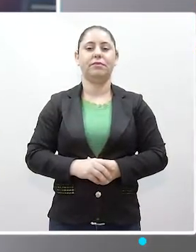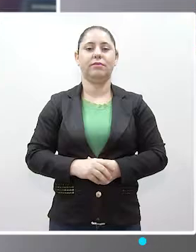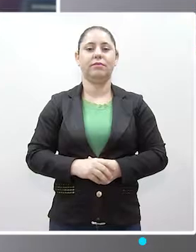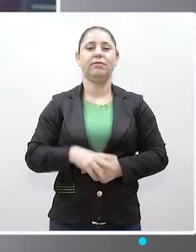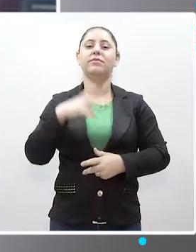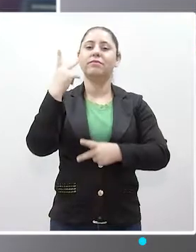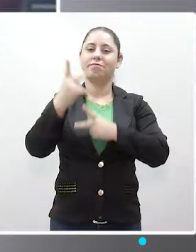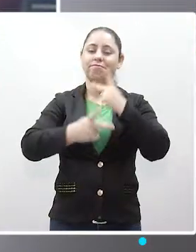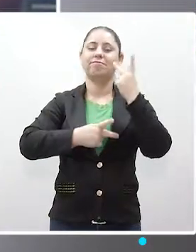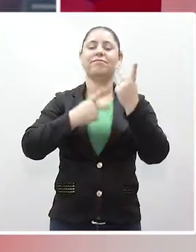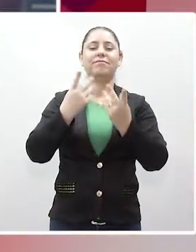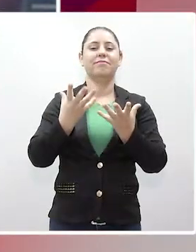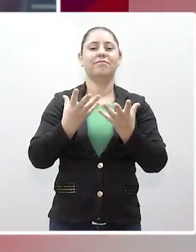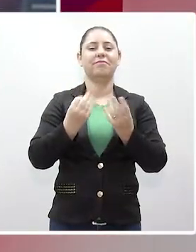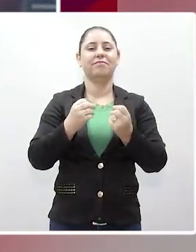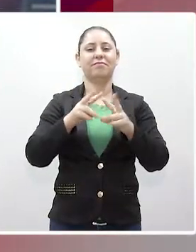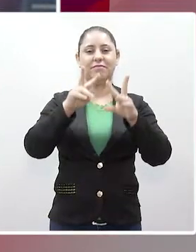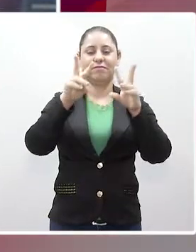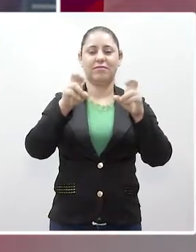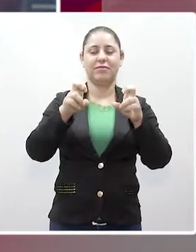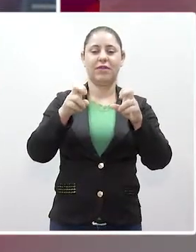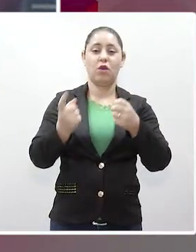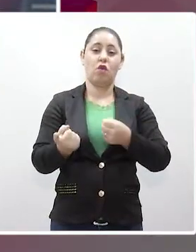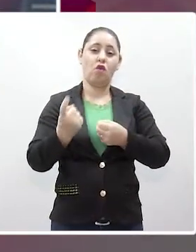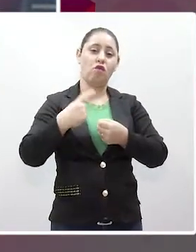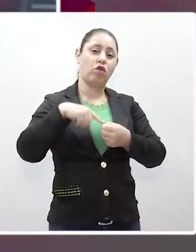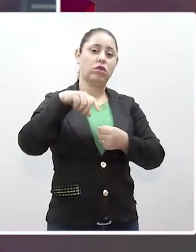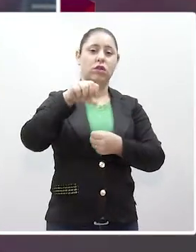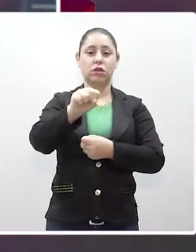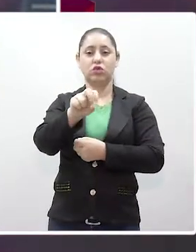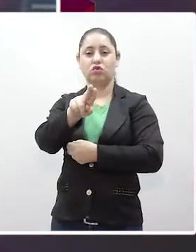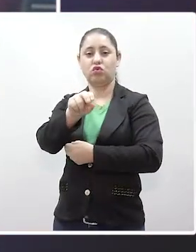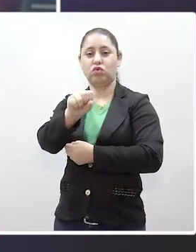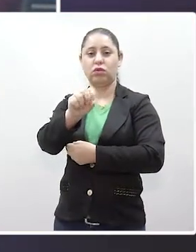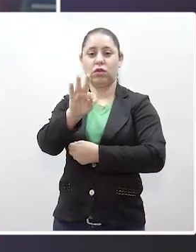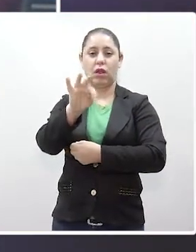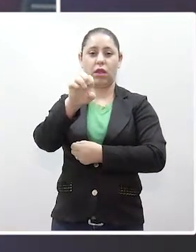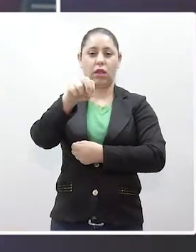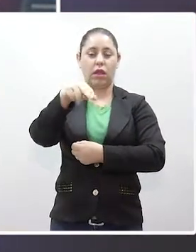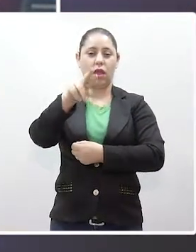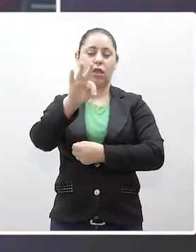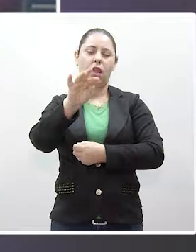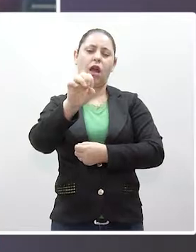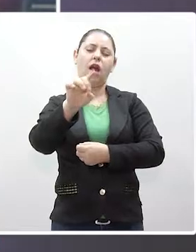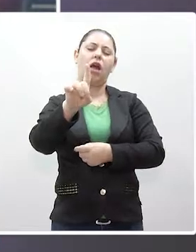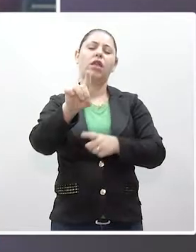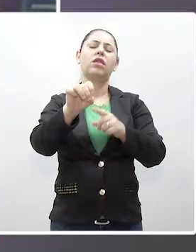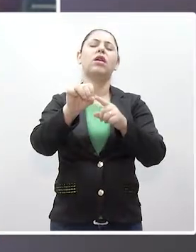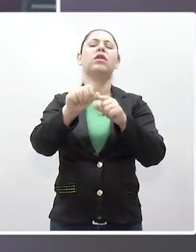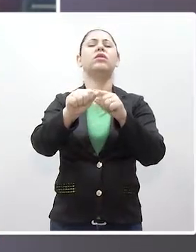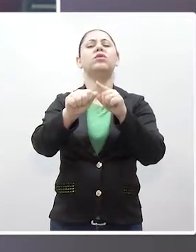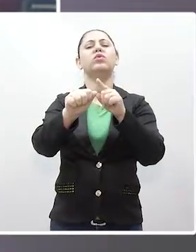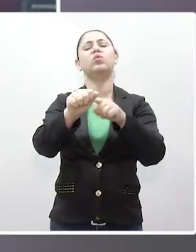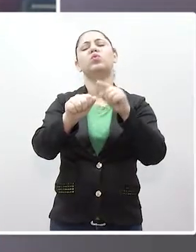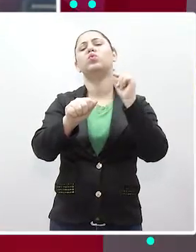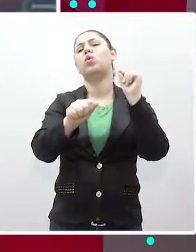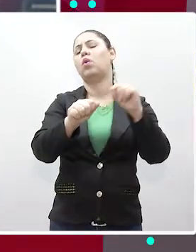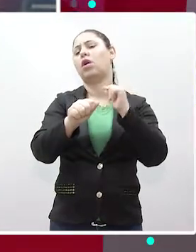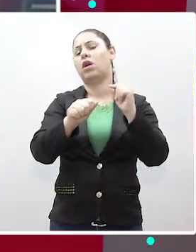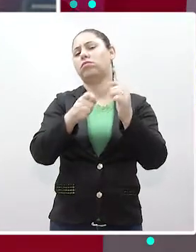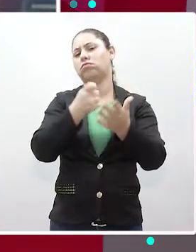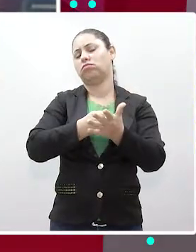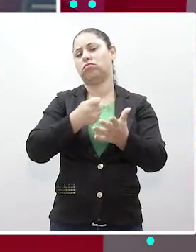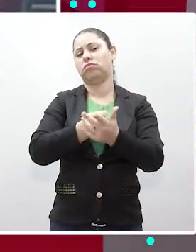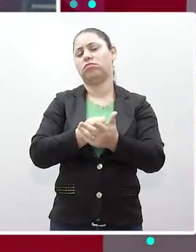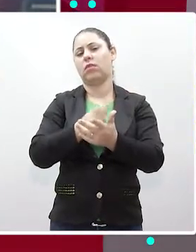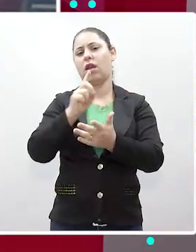Você fala bastante esse termo, né, Matheus? Retomada sustentada, né? O que é essa retomada Perfeito. sustentada? É uma retomada que se